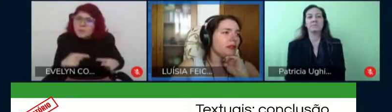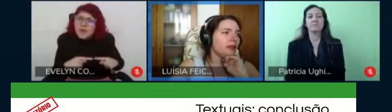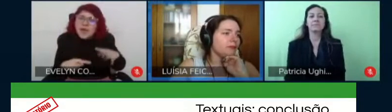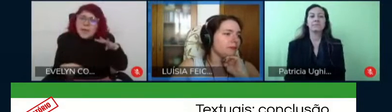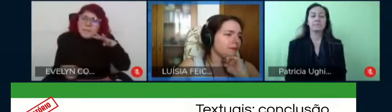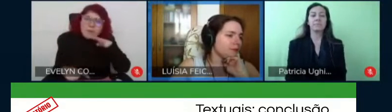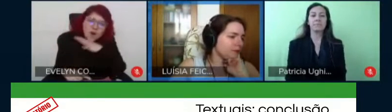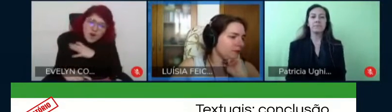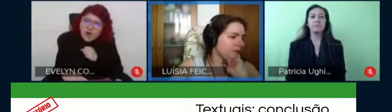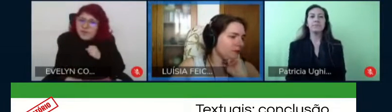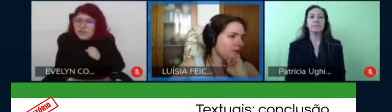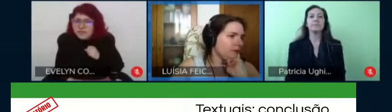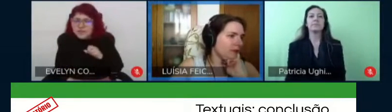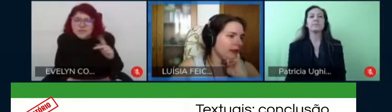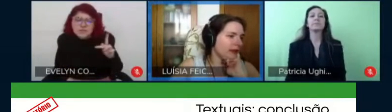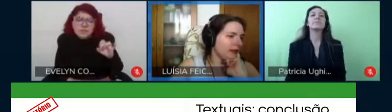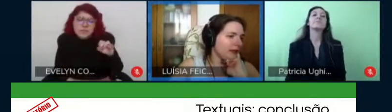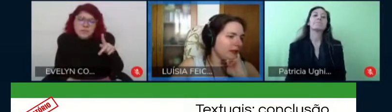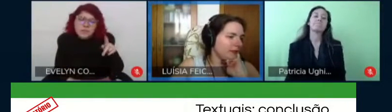E